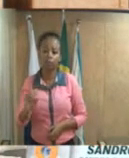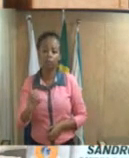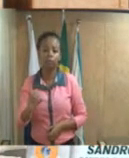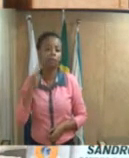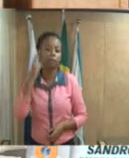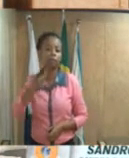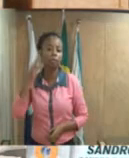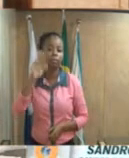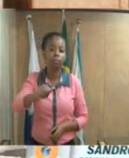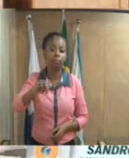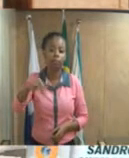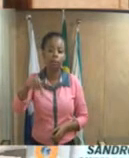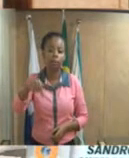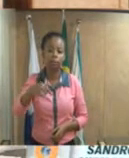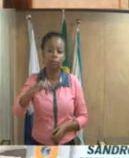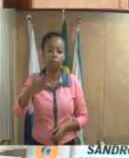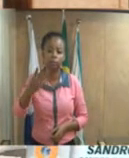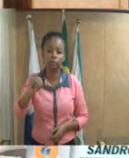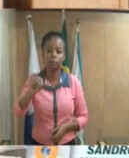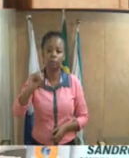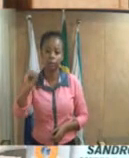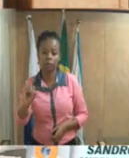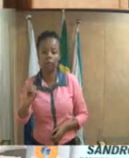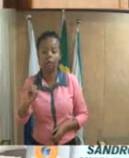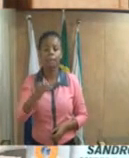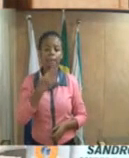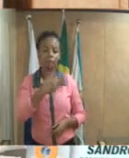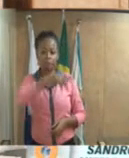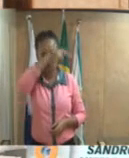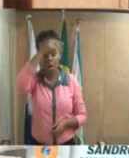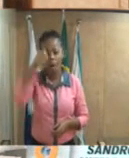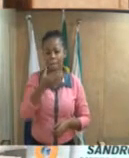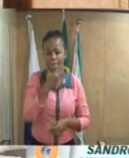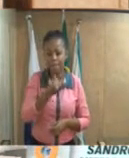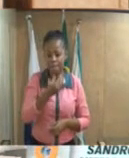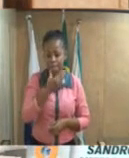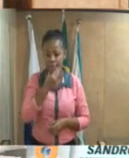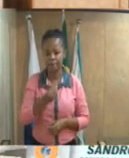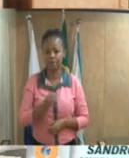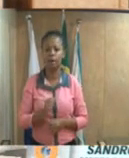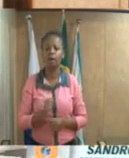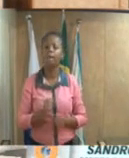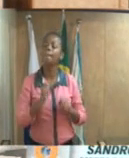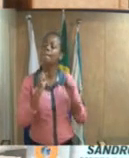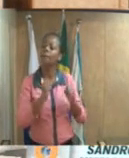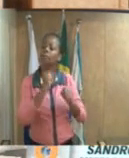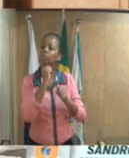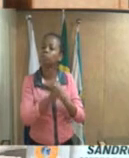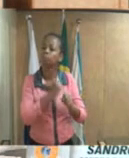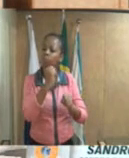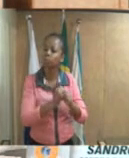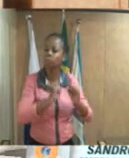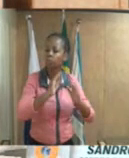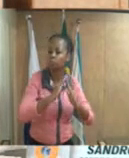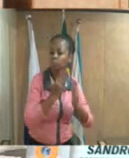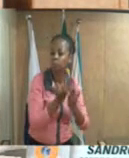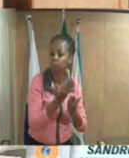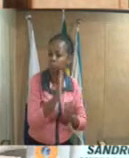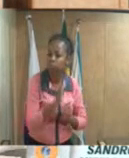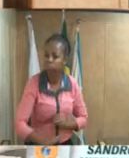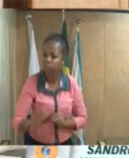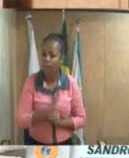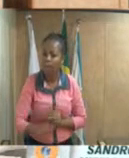vereador Marquinho Oi, solicitando ao excelentíssimo senhor prefeito a construção de creche na